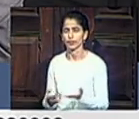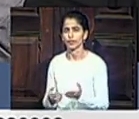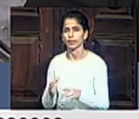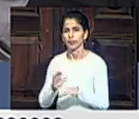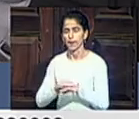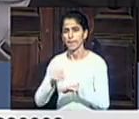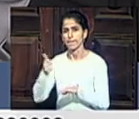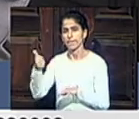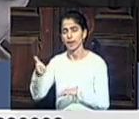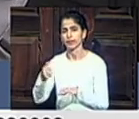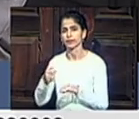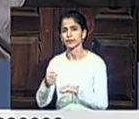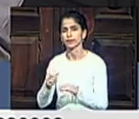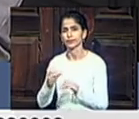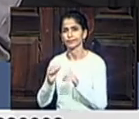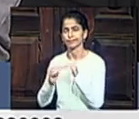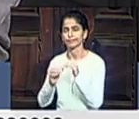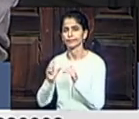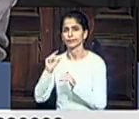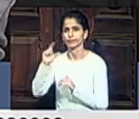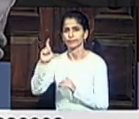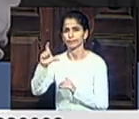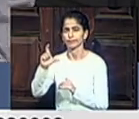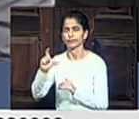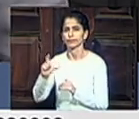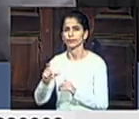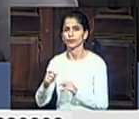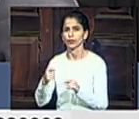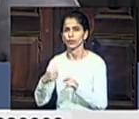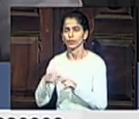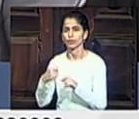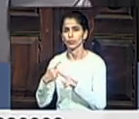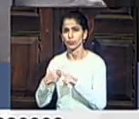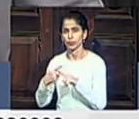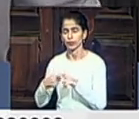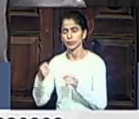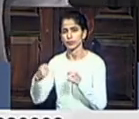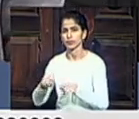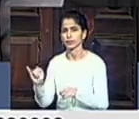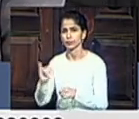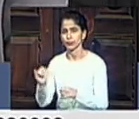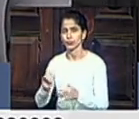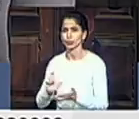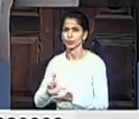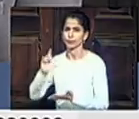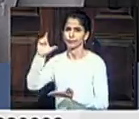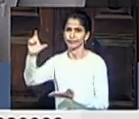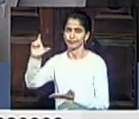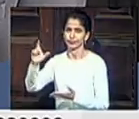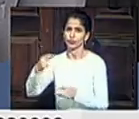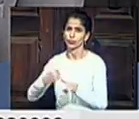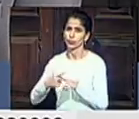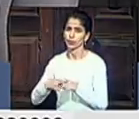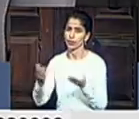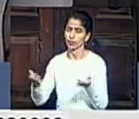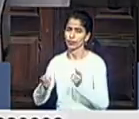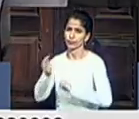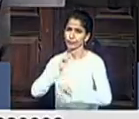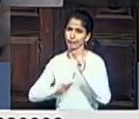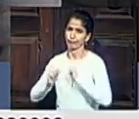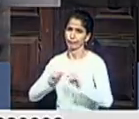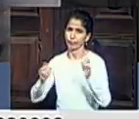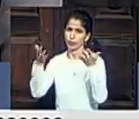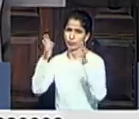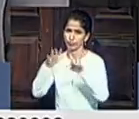se faz necessário em função da necessidade de incrementar os níveis de arrecadação, tendo em vista o delicado momento econômico que atravessa